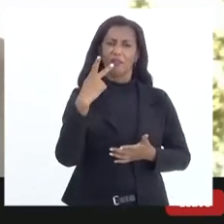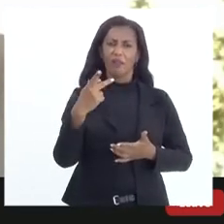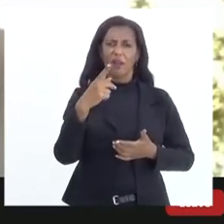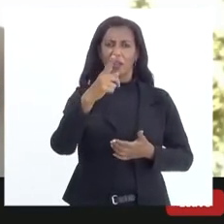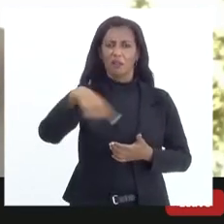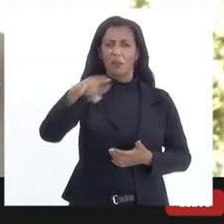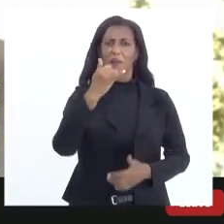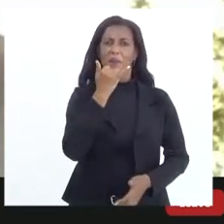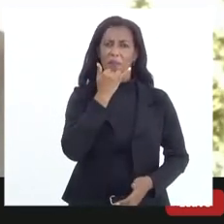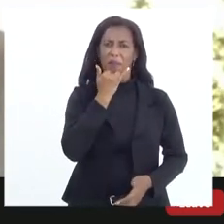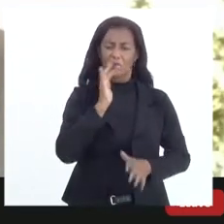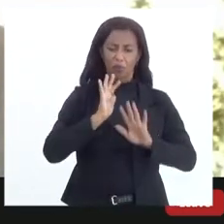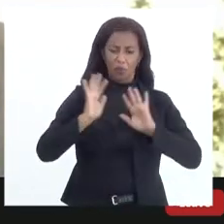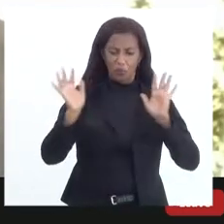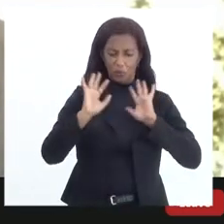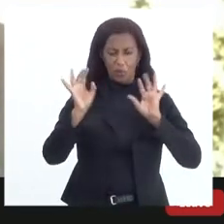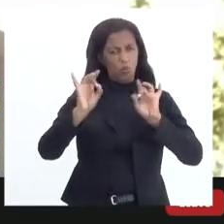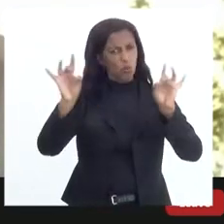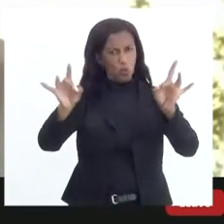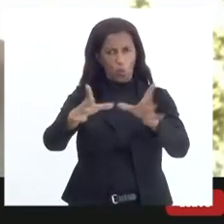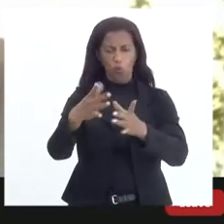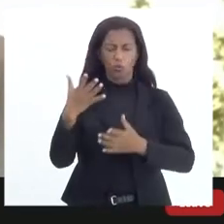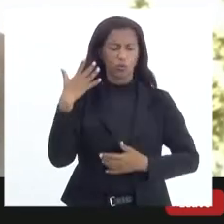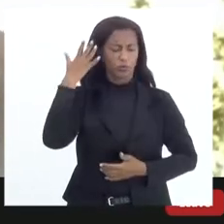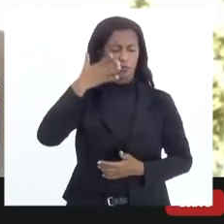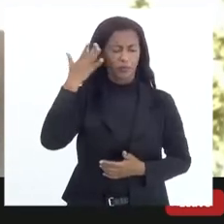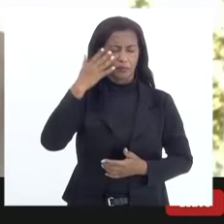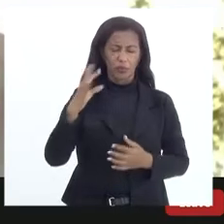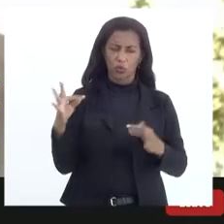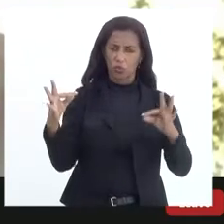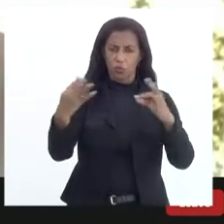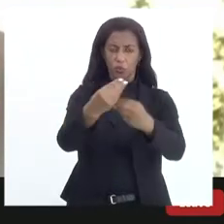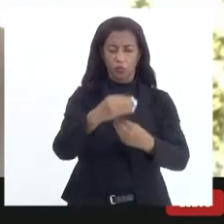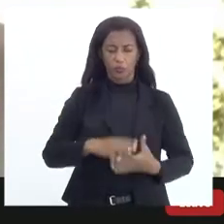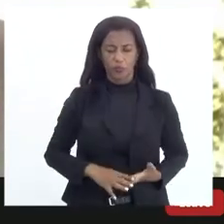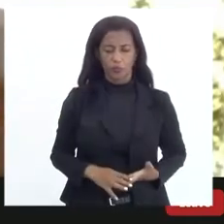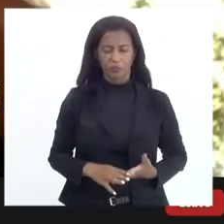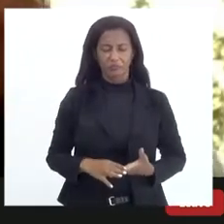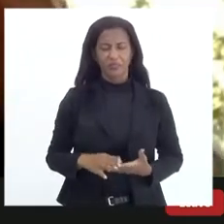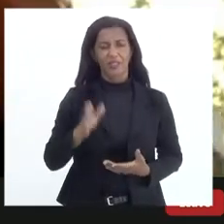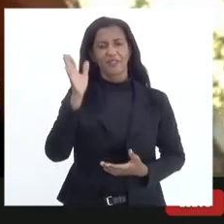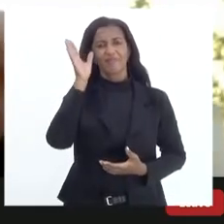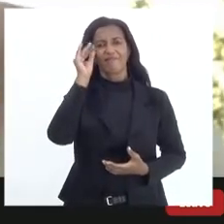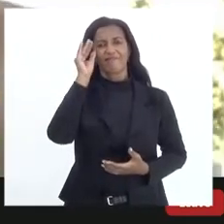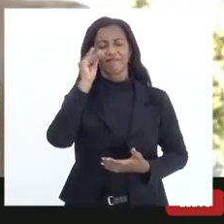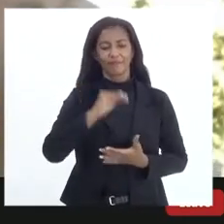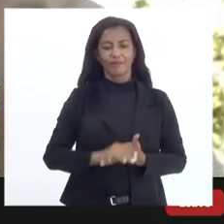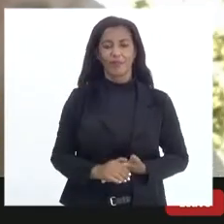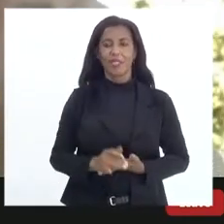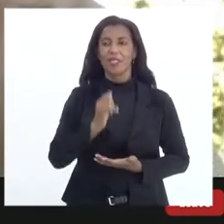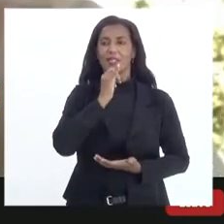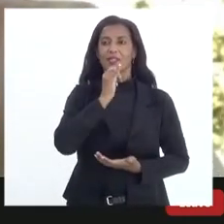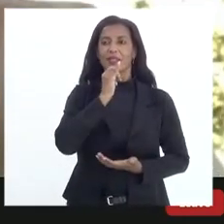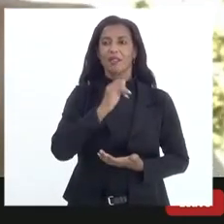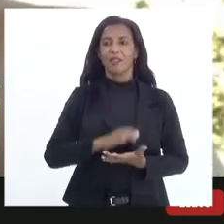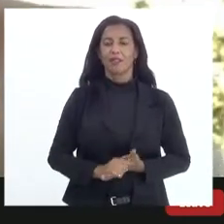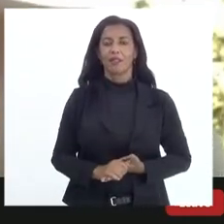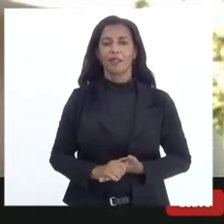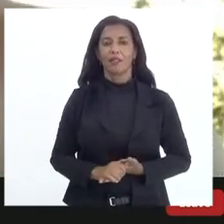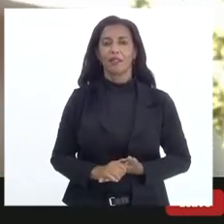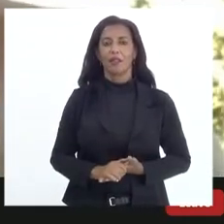você me perdoe, de vocês, de todos os palestrantes. É uma coisa curiosa. Por exemplo, toda